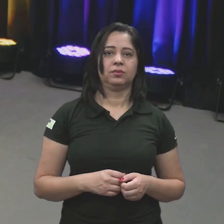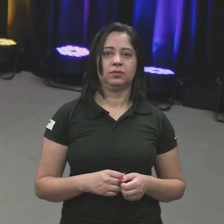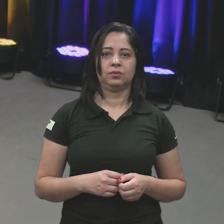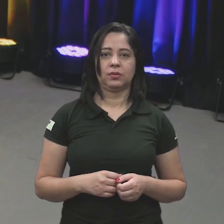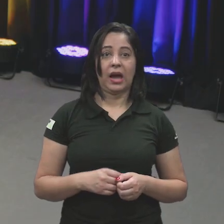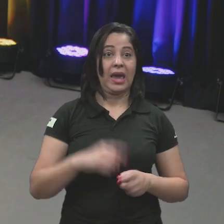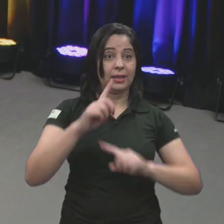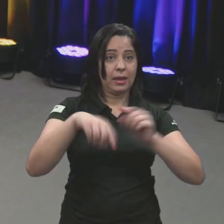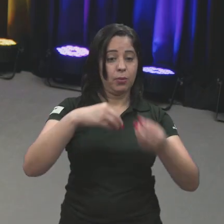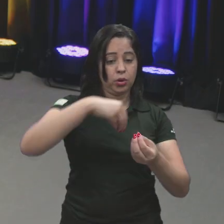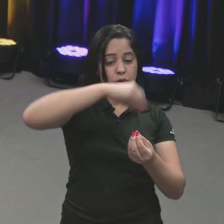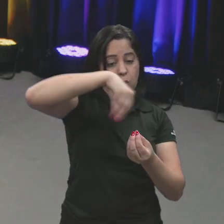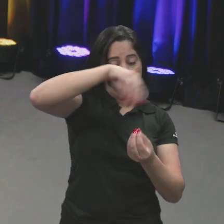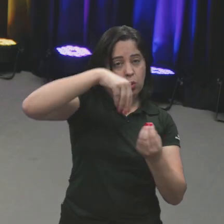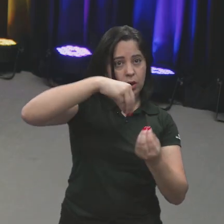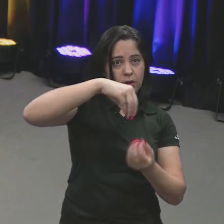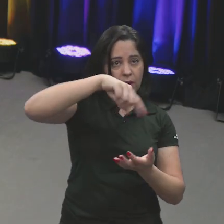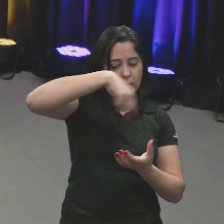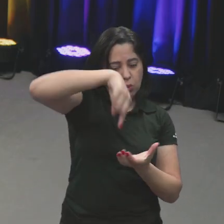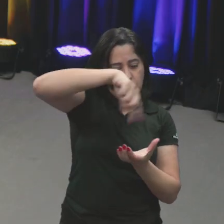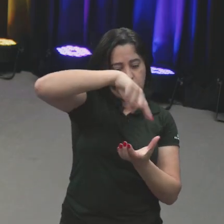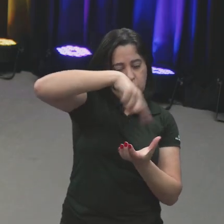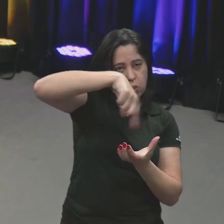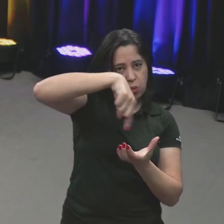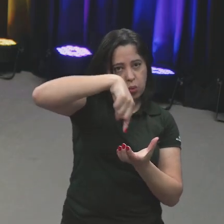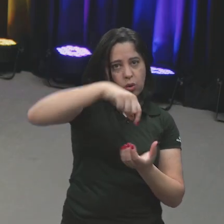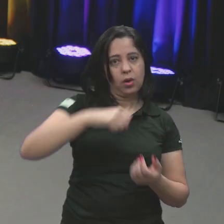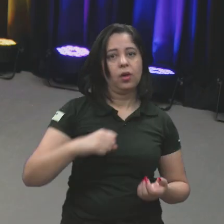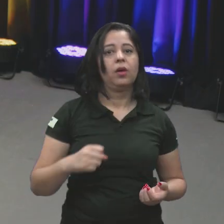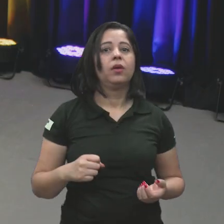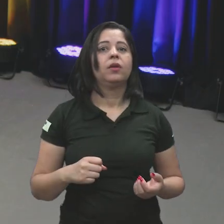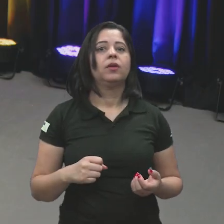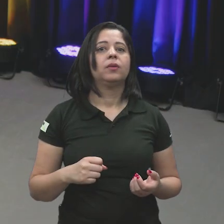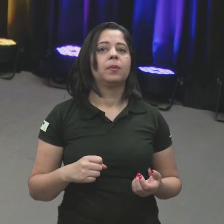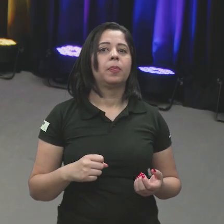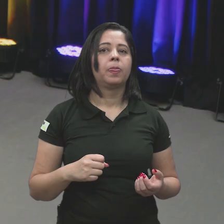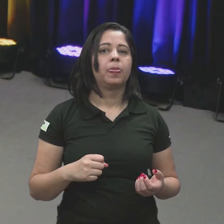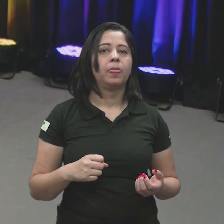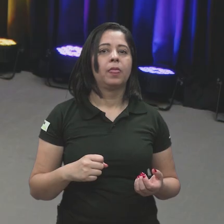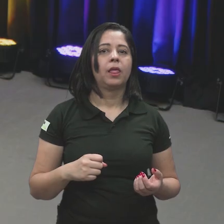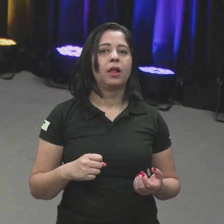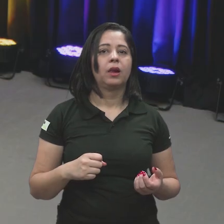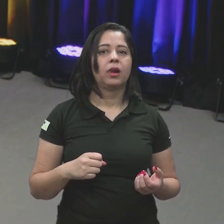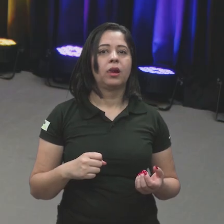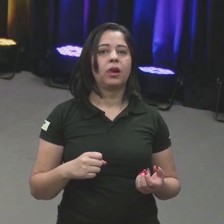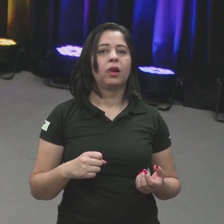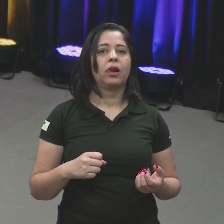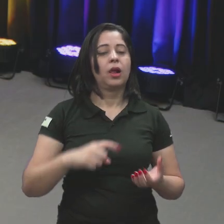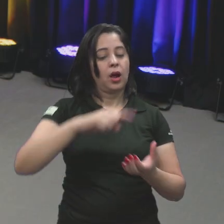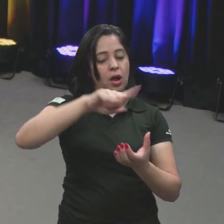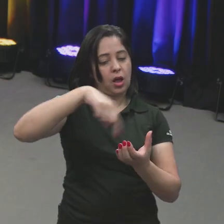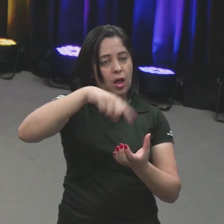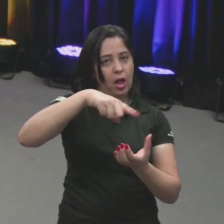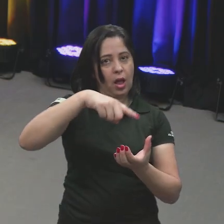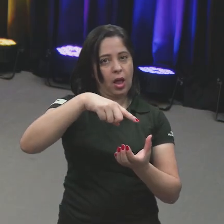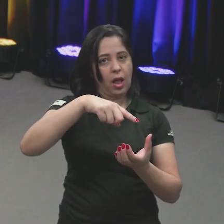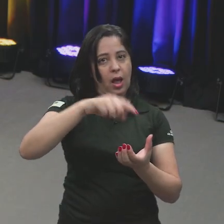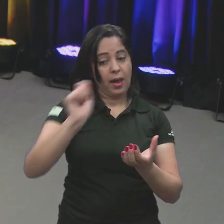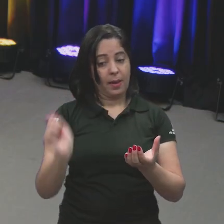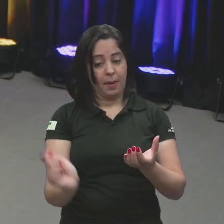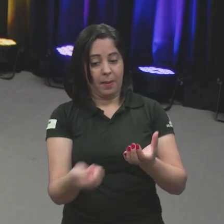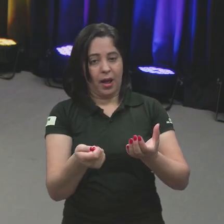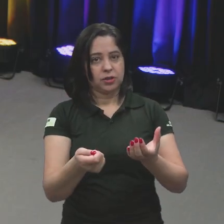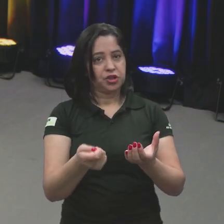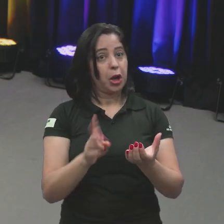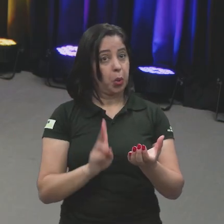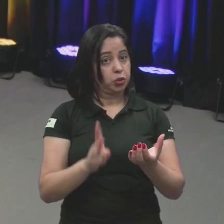Tá. E à medida que ele vai girando, no sentido que ele está girando, eu bato nele, daí ele continua girando. Tá?